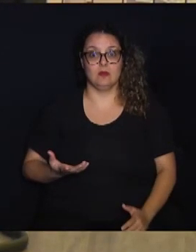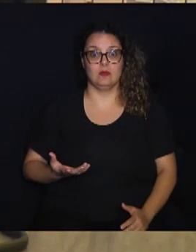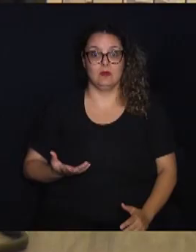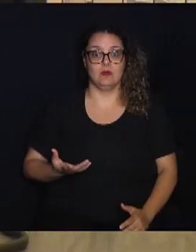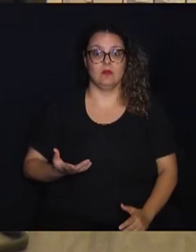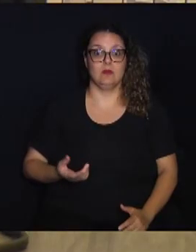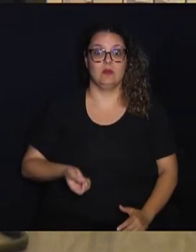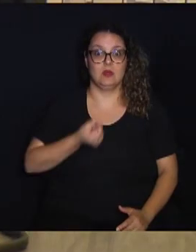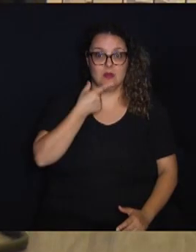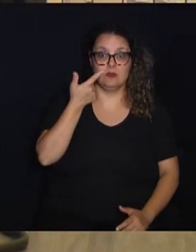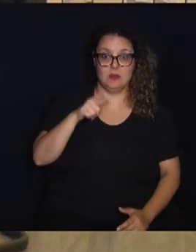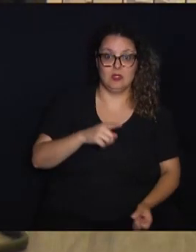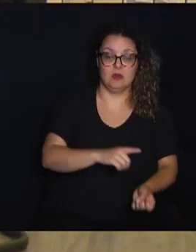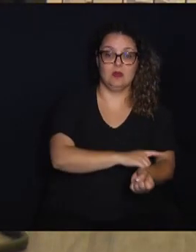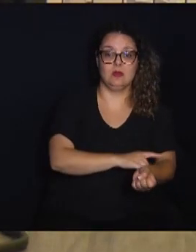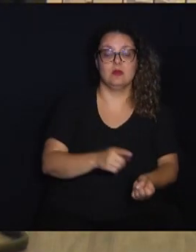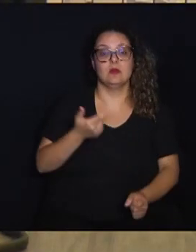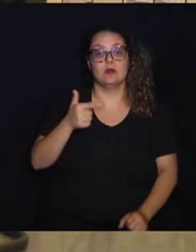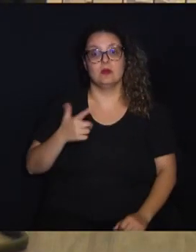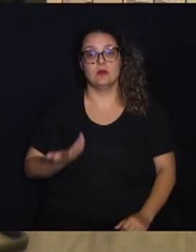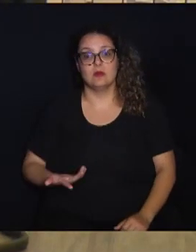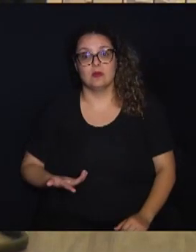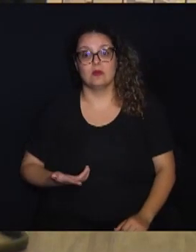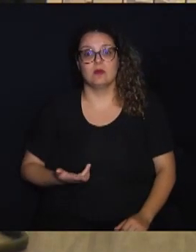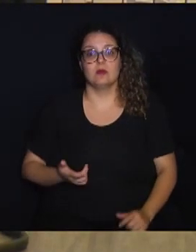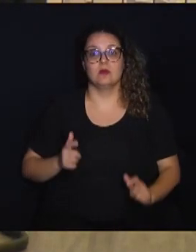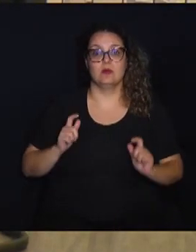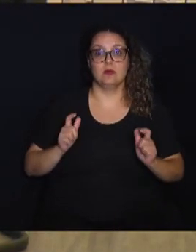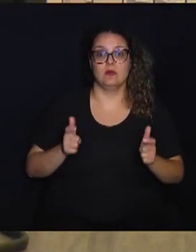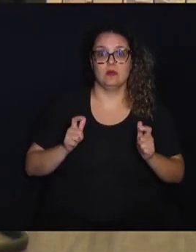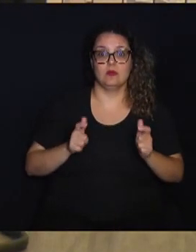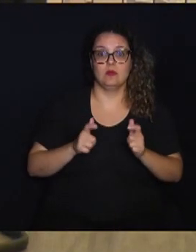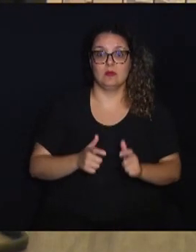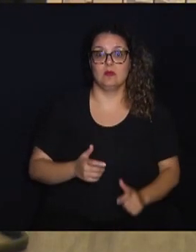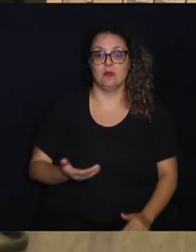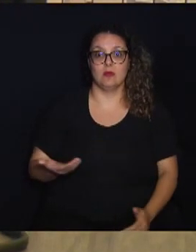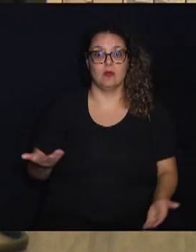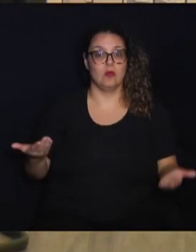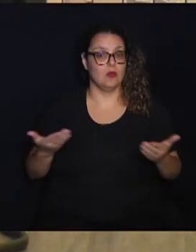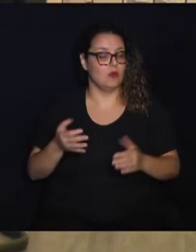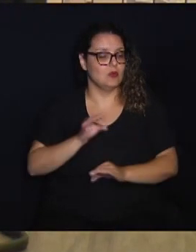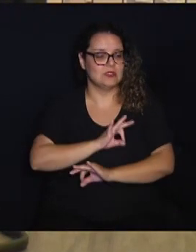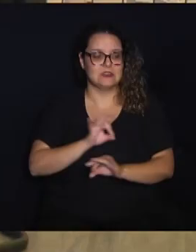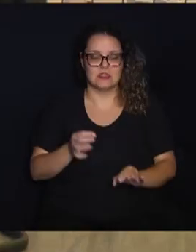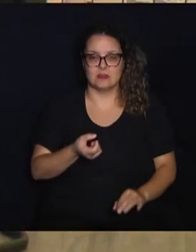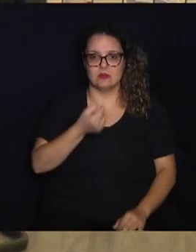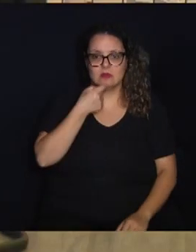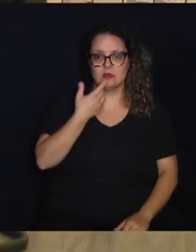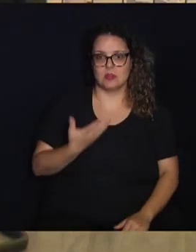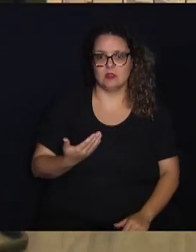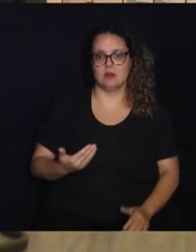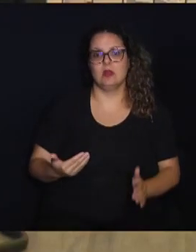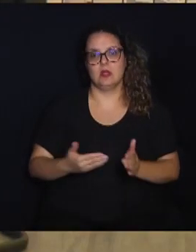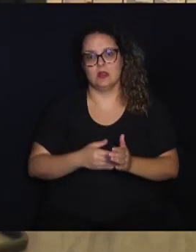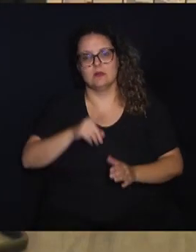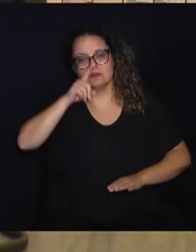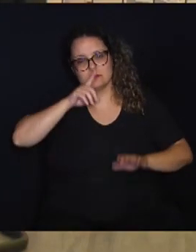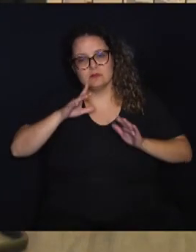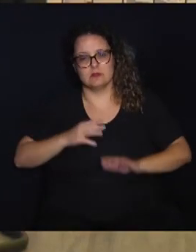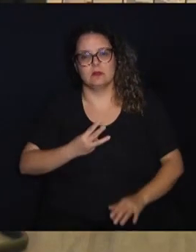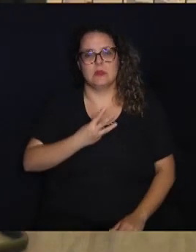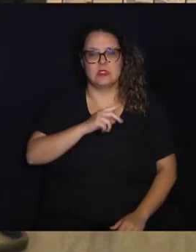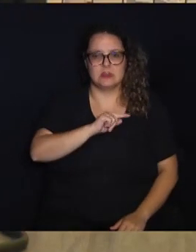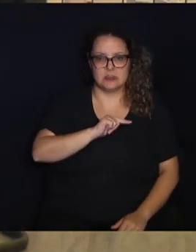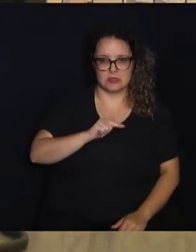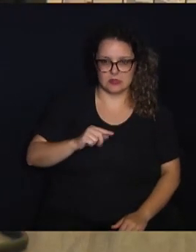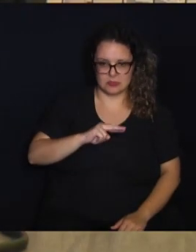continua tomando. Continuei, depois foi reduzindo, hoje eu não tomo nada. E aí, até por precaução, umas 3 vezes por semana,